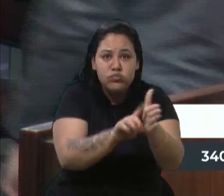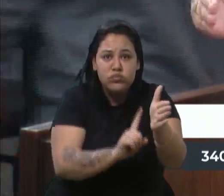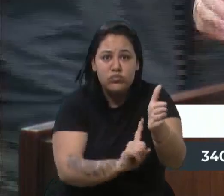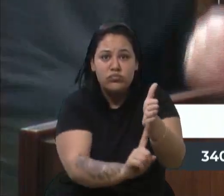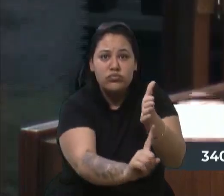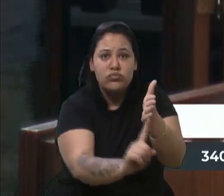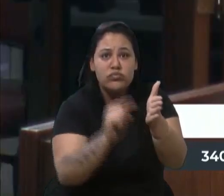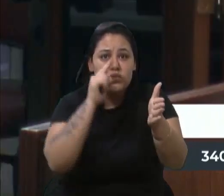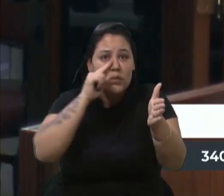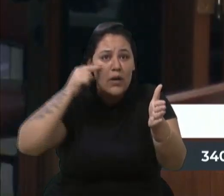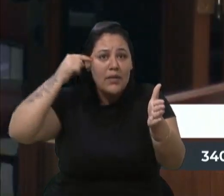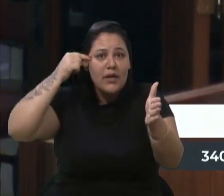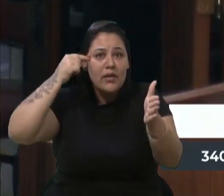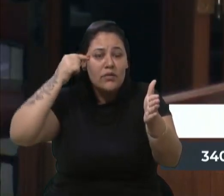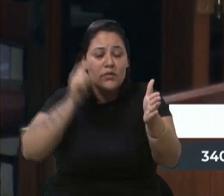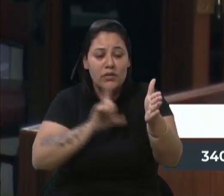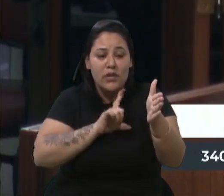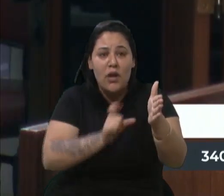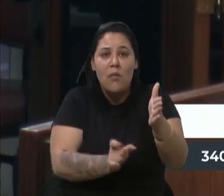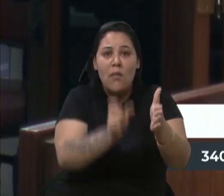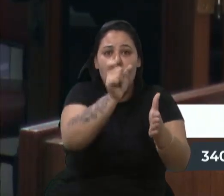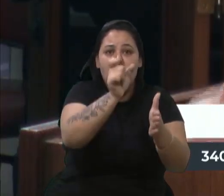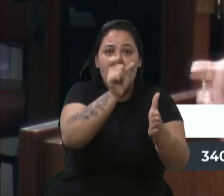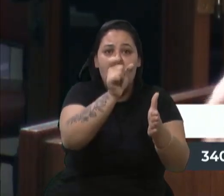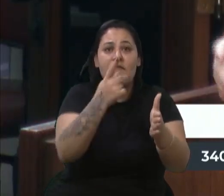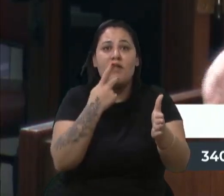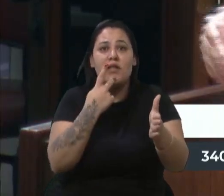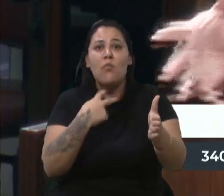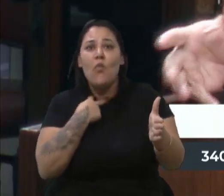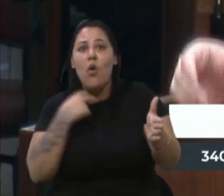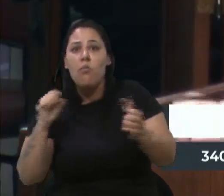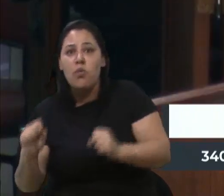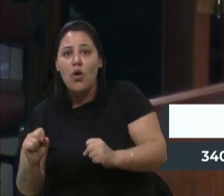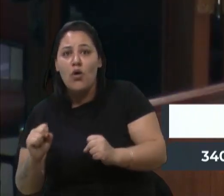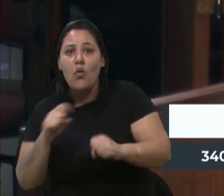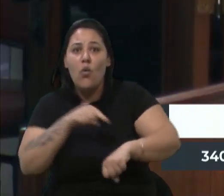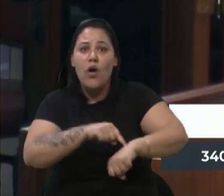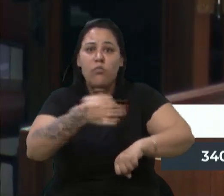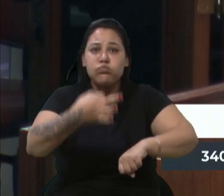uma placa dizendo quem pode e quem não pode por um determinado horário.